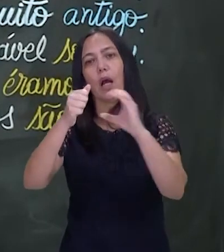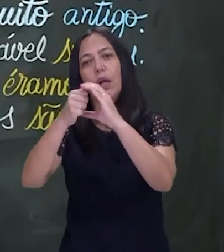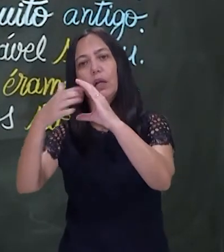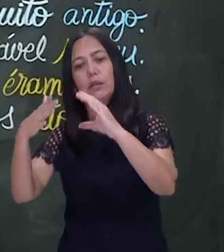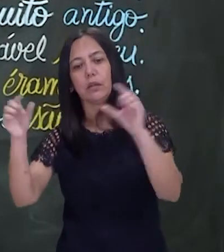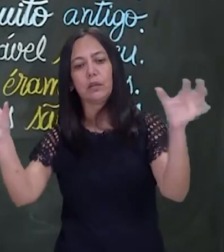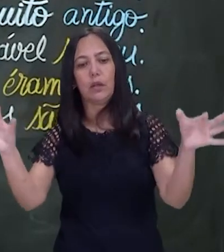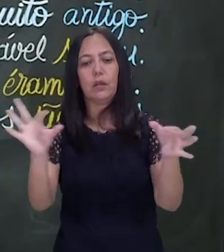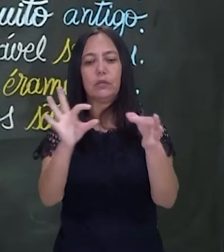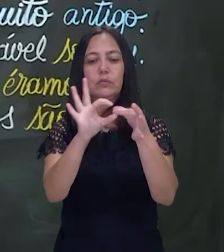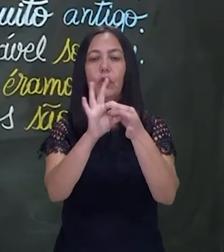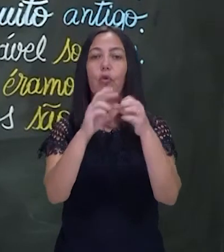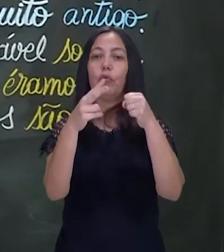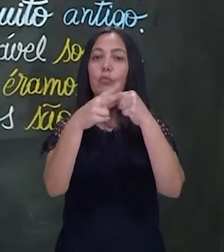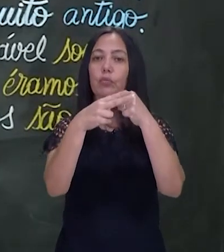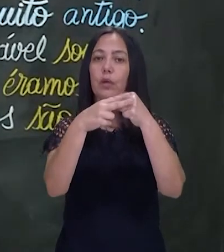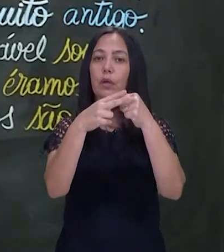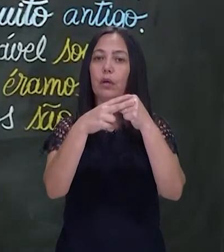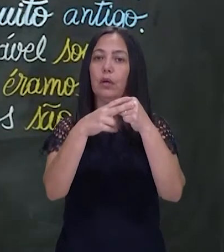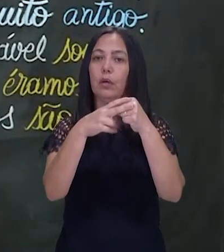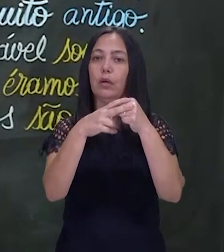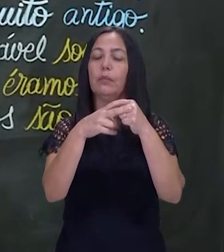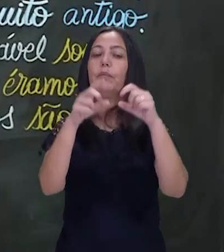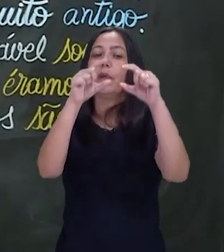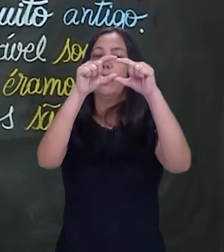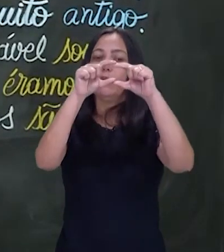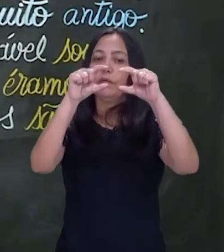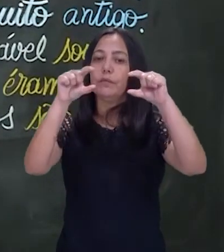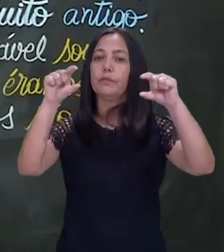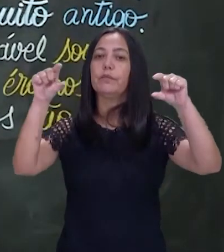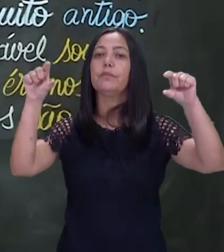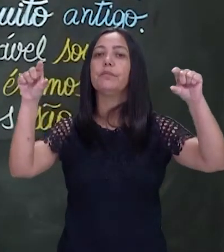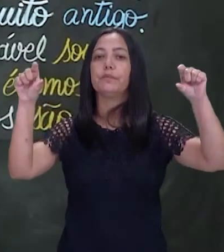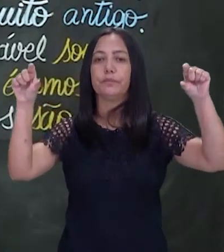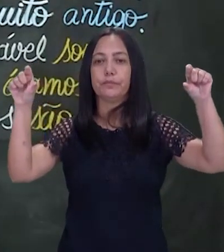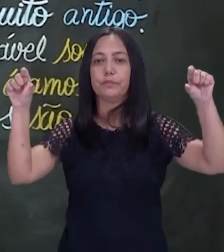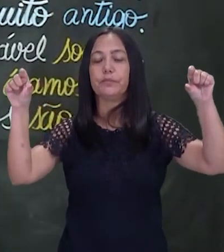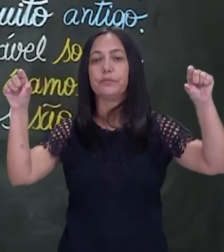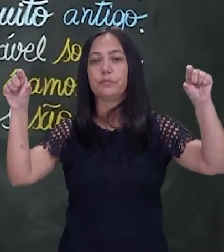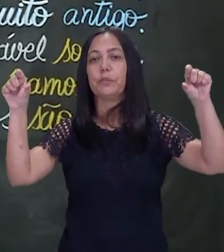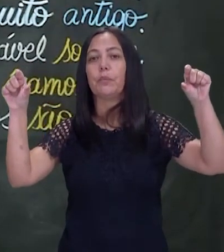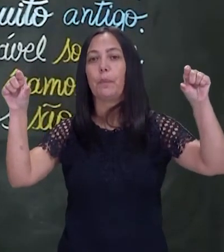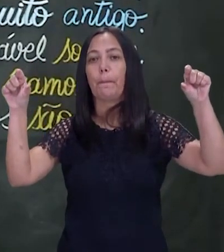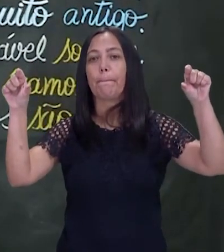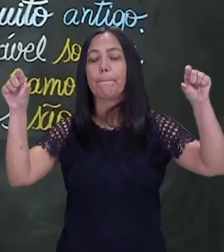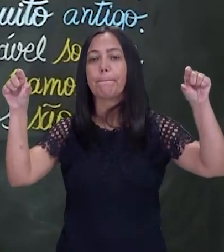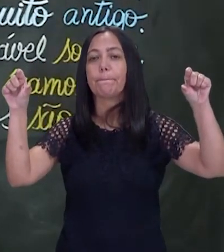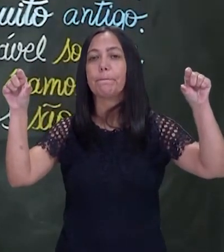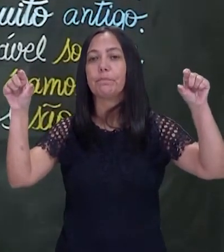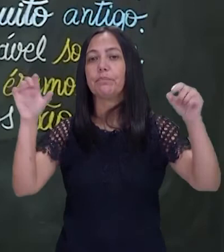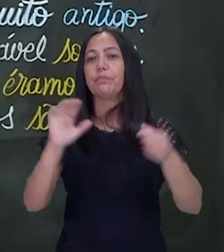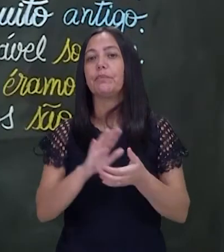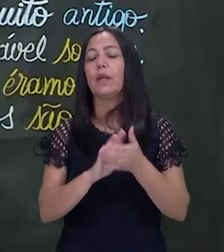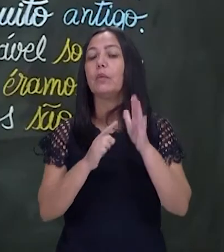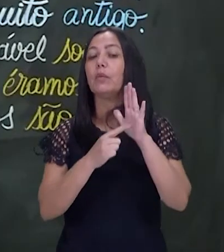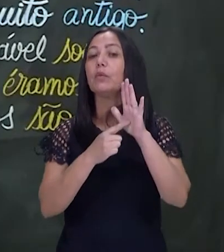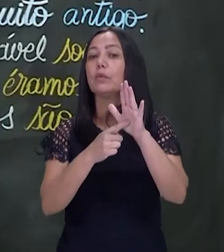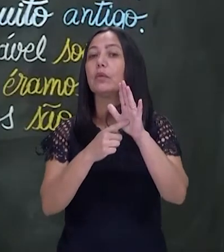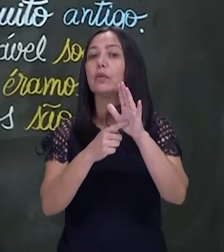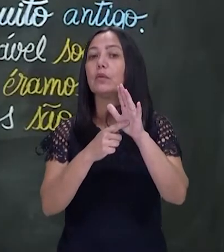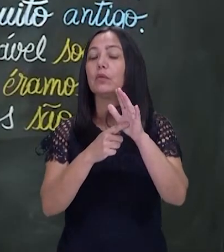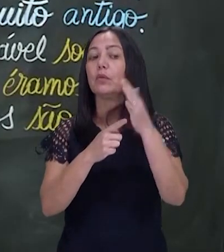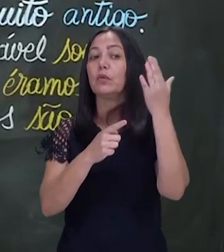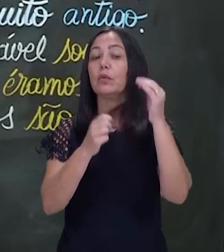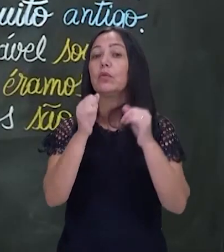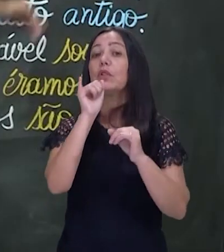predicativo, mesmo que nesse caso não haja uma especificação do predicativo por meio do uso de um adjetivo, como aconteceu nos